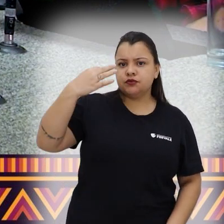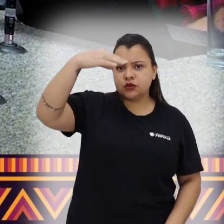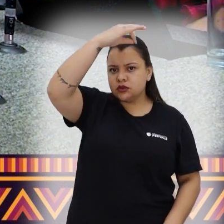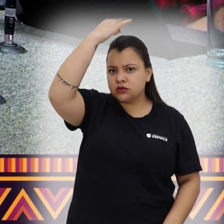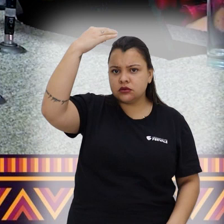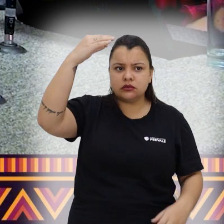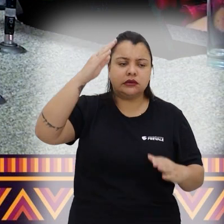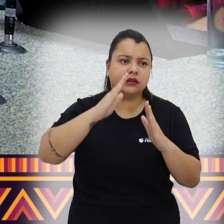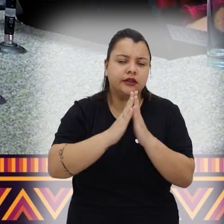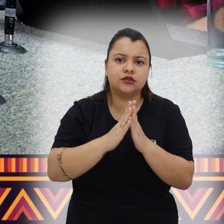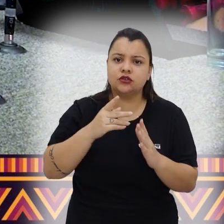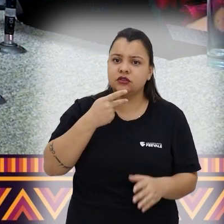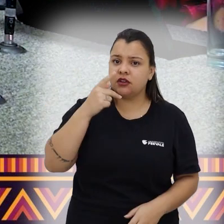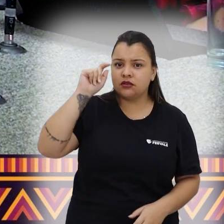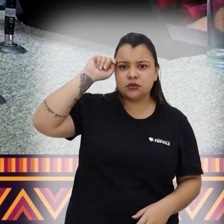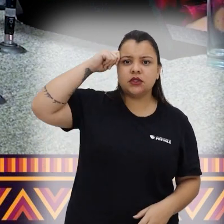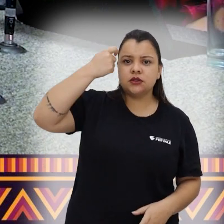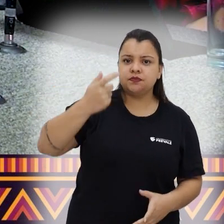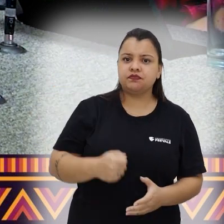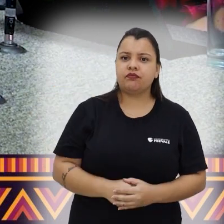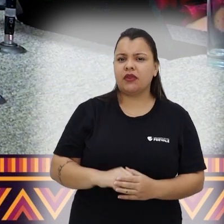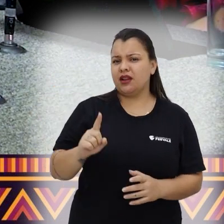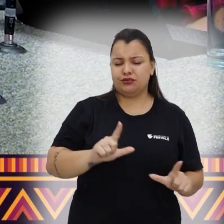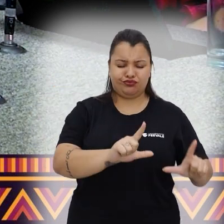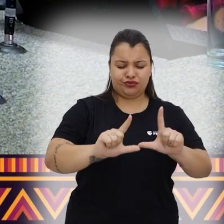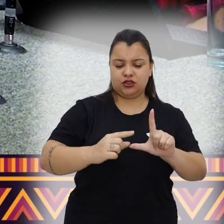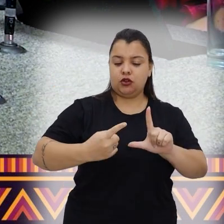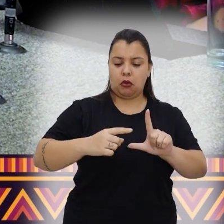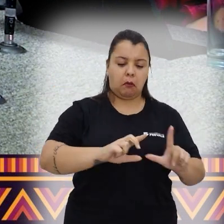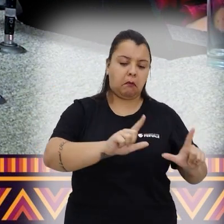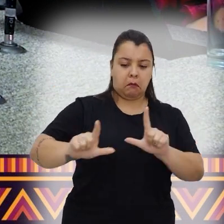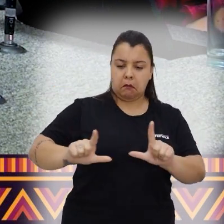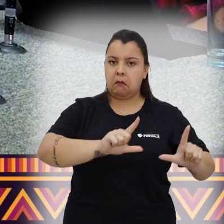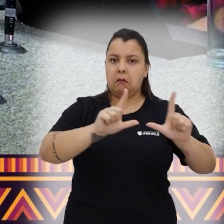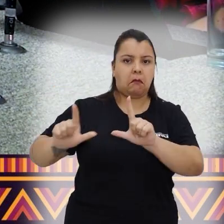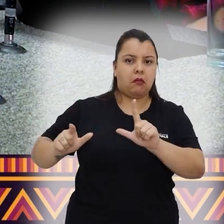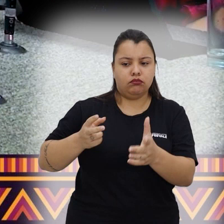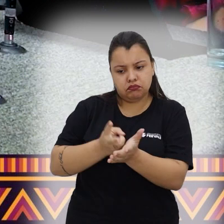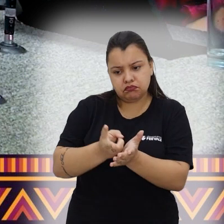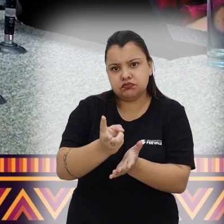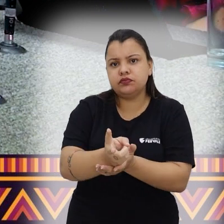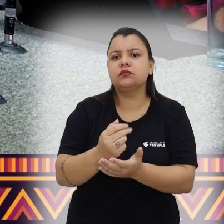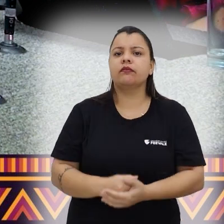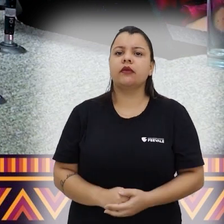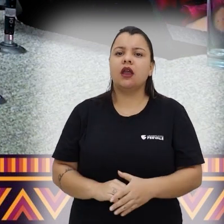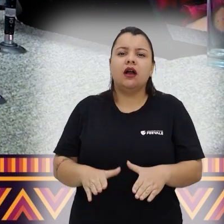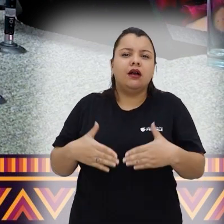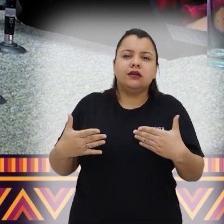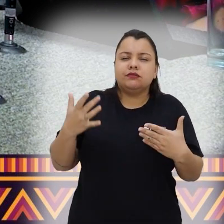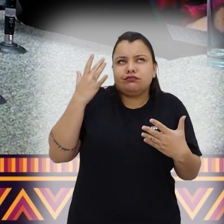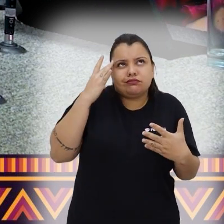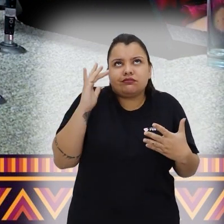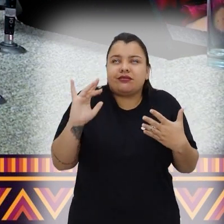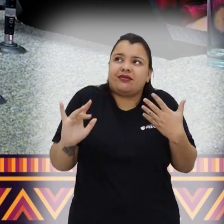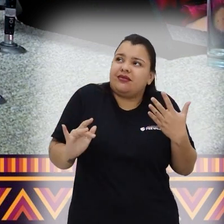isso, e não trouxe só nesse episódio. E ela vem trazendo em diversos outros, né? E o quanto... eu não sei,